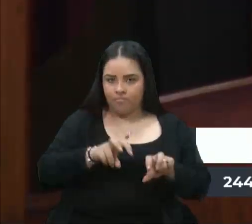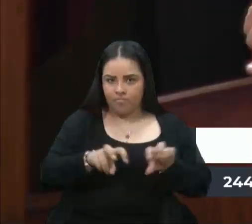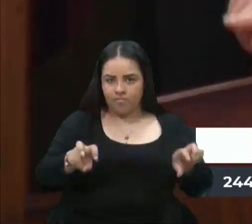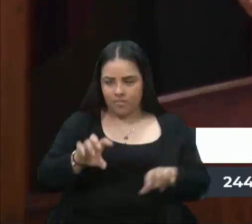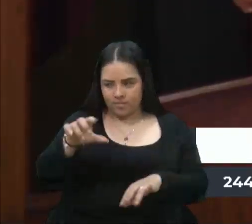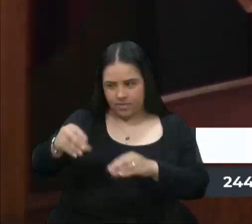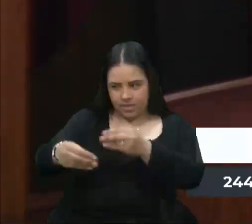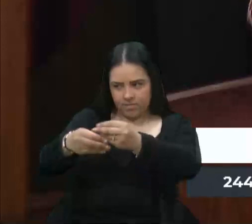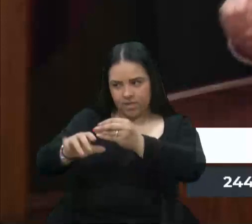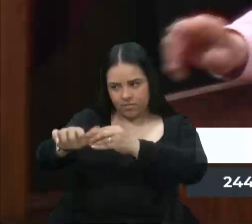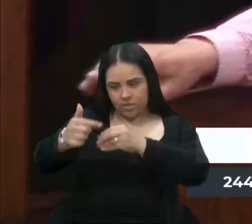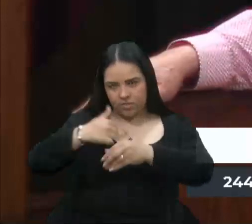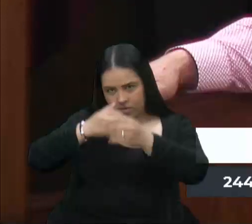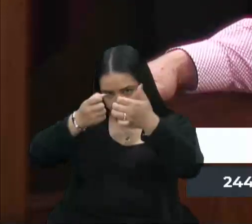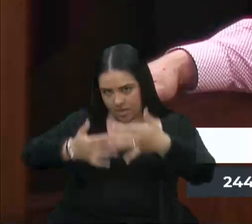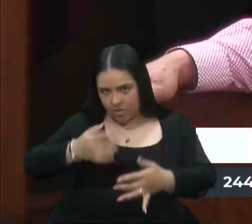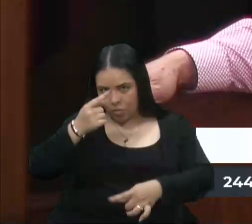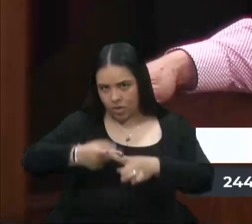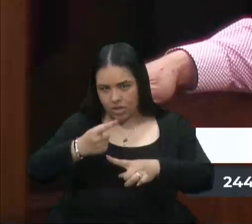parte, depois eu vou explicar por quê.